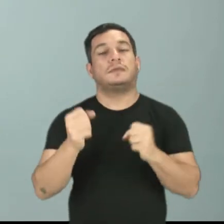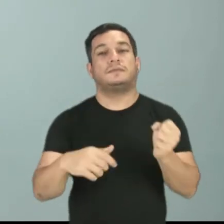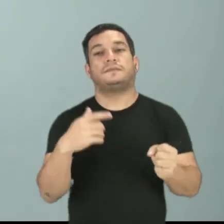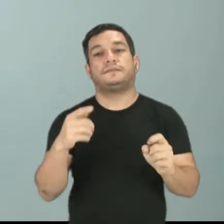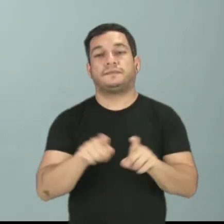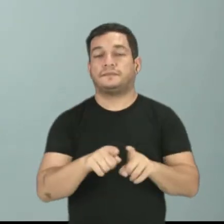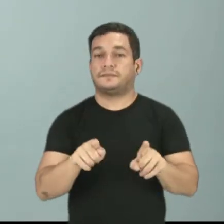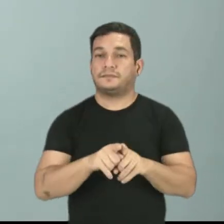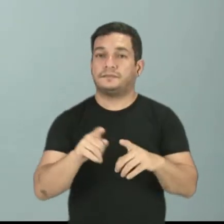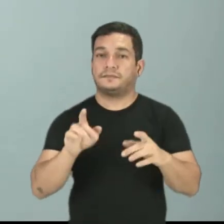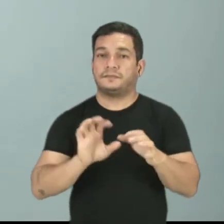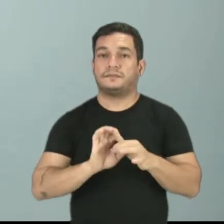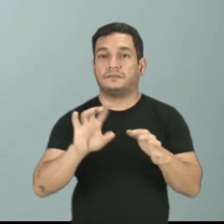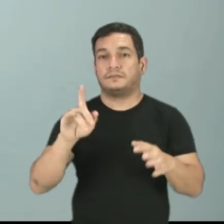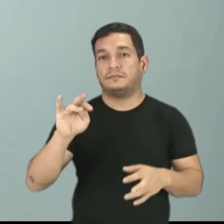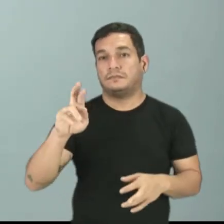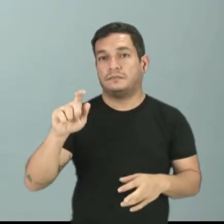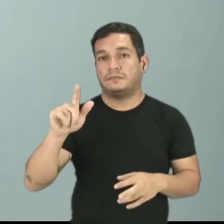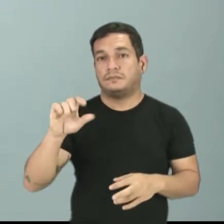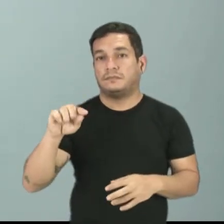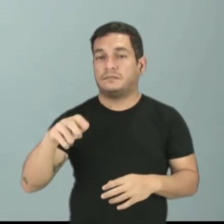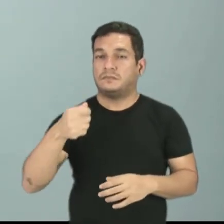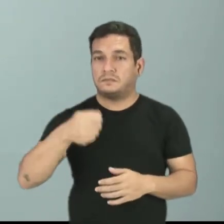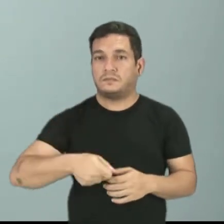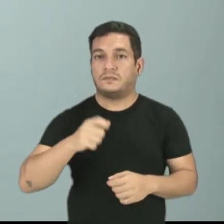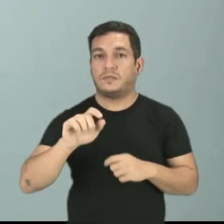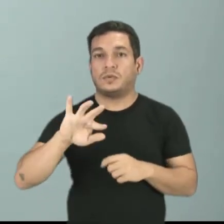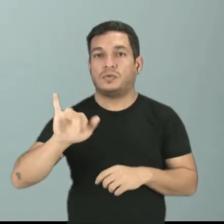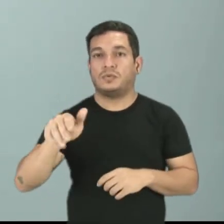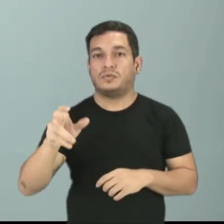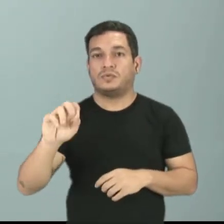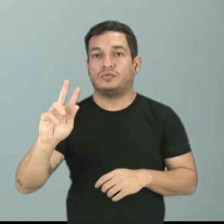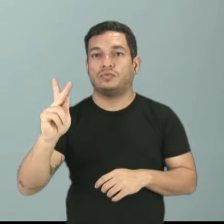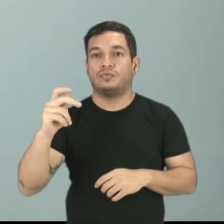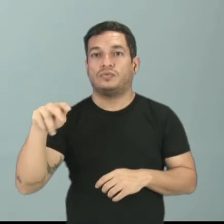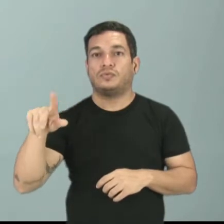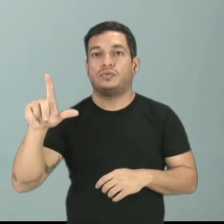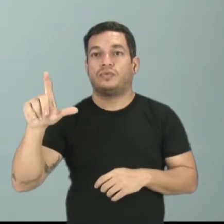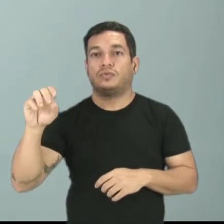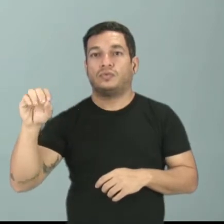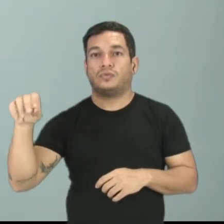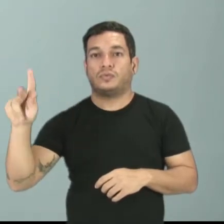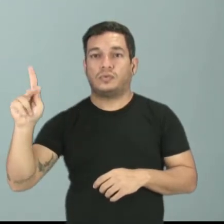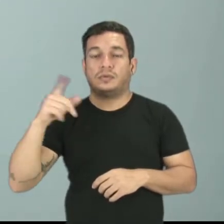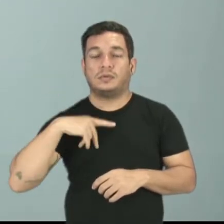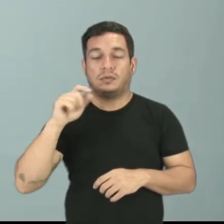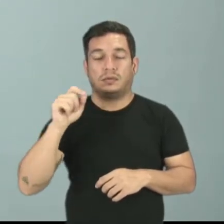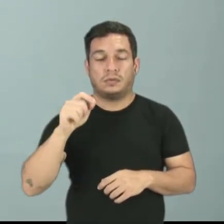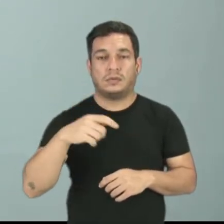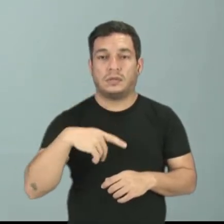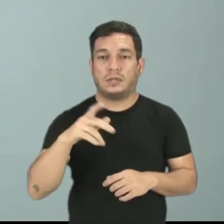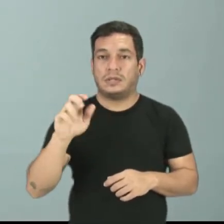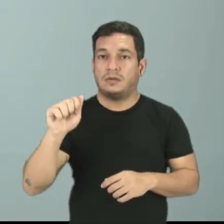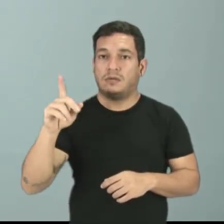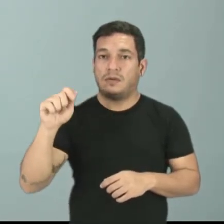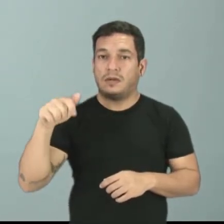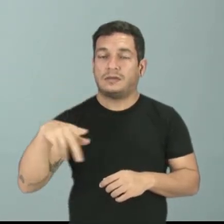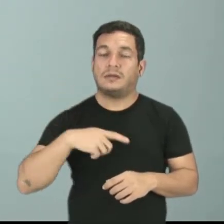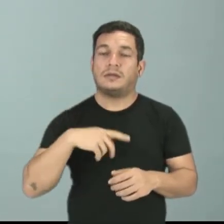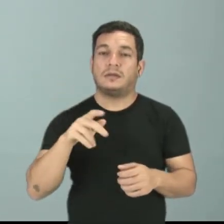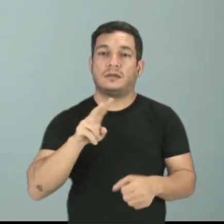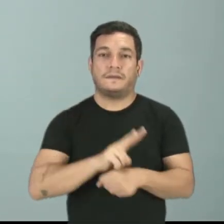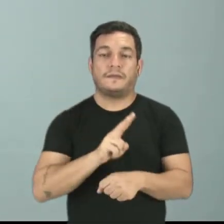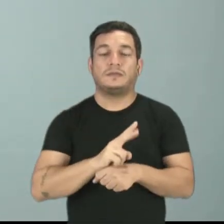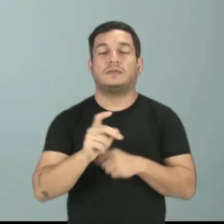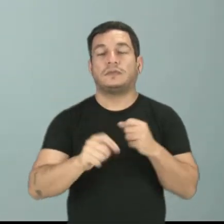esse liberalismo defendido por John Locke e também Adam Smith, que Adam Smith, na verdade, defende o liberalismo